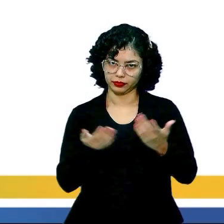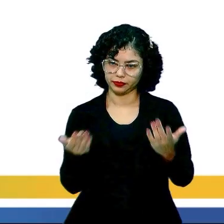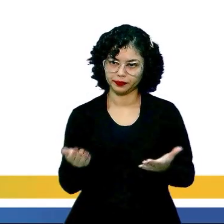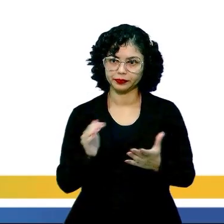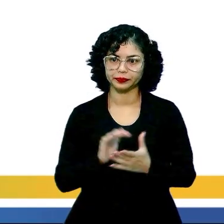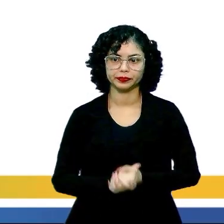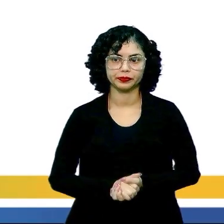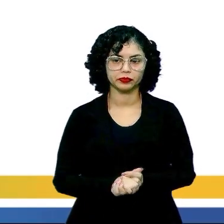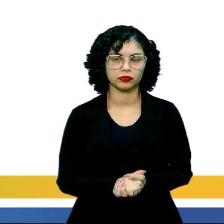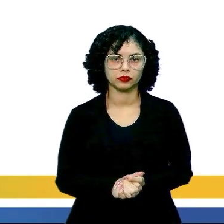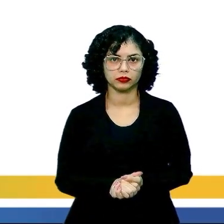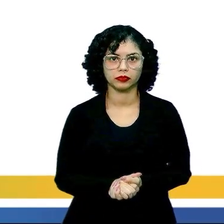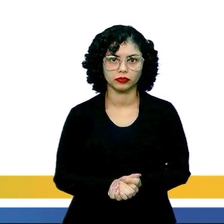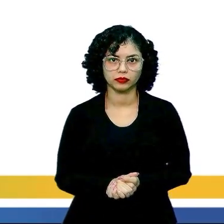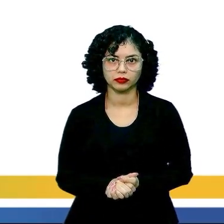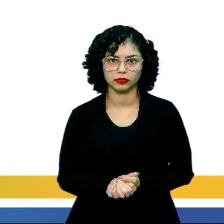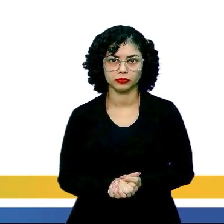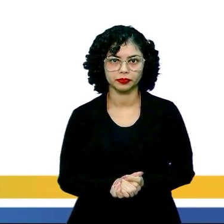isso.